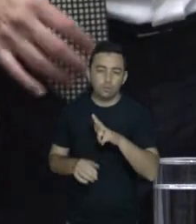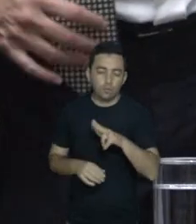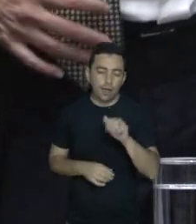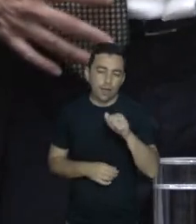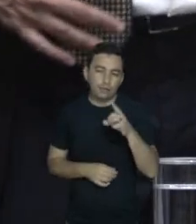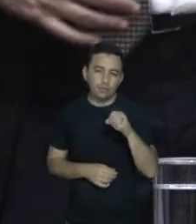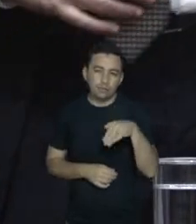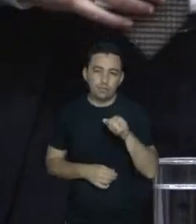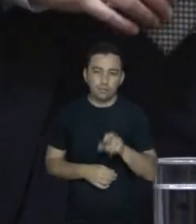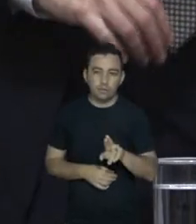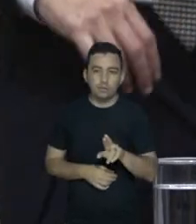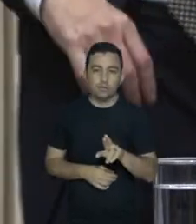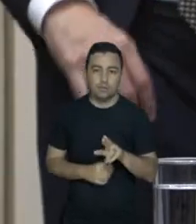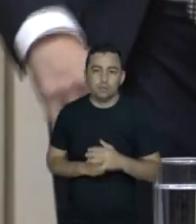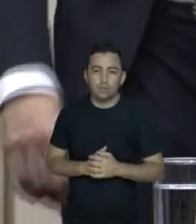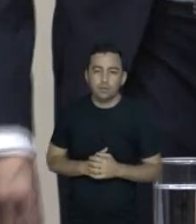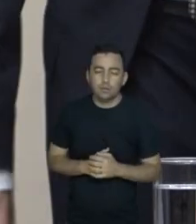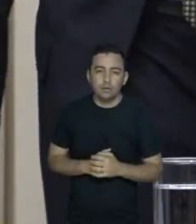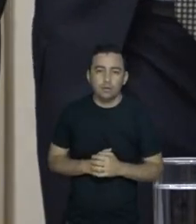cargo.